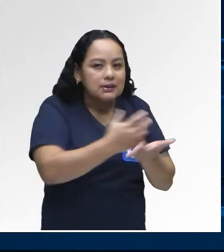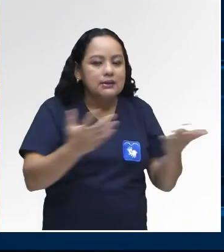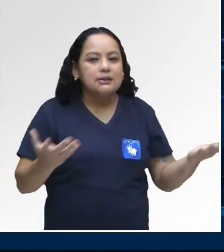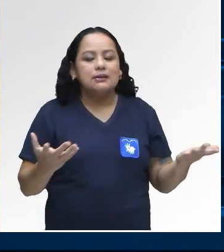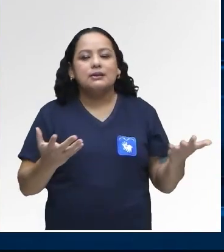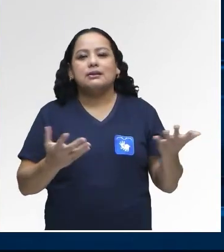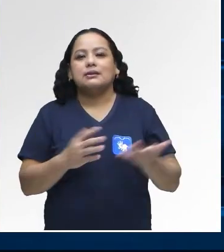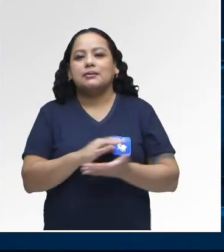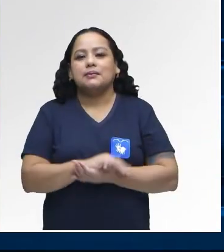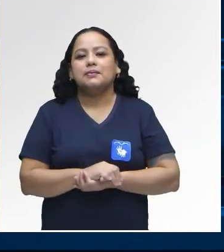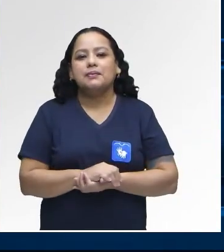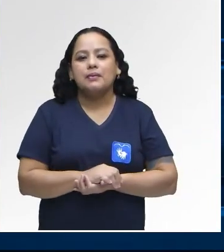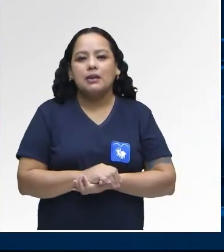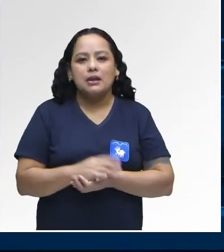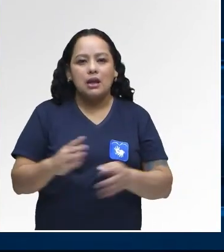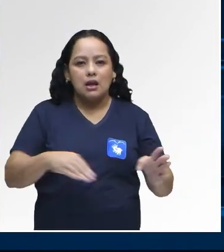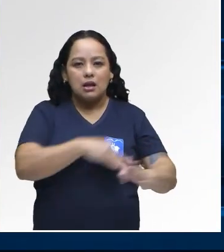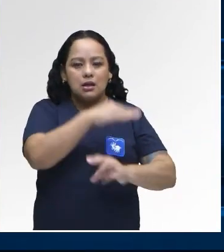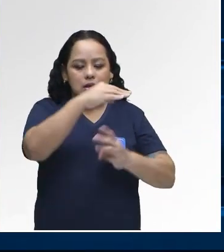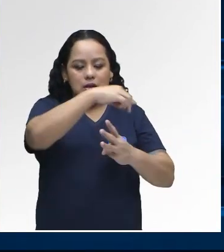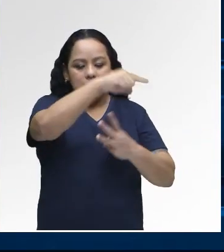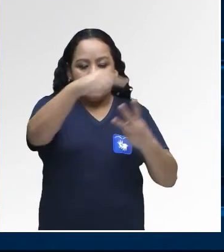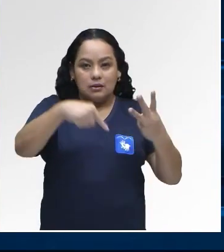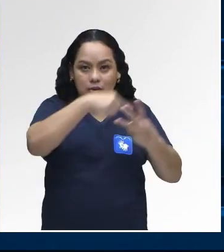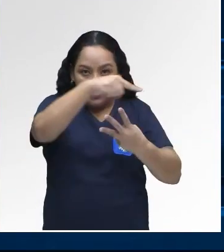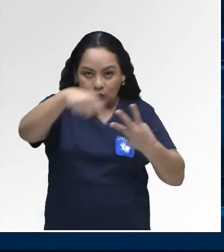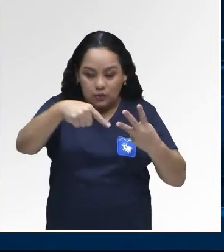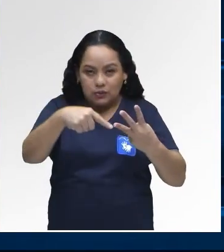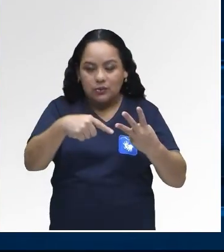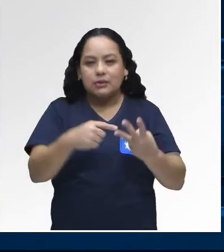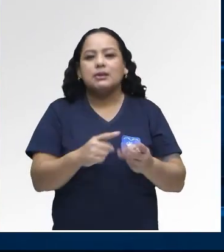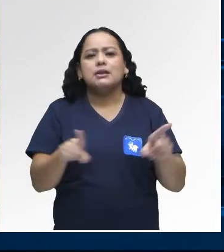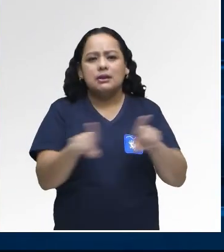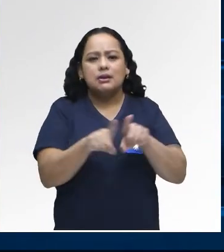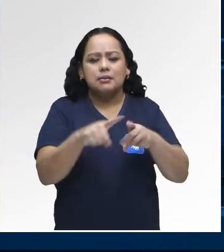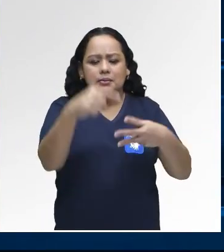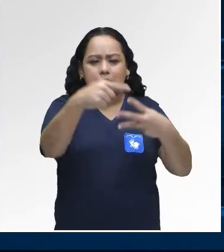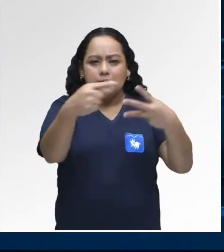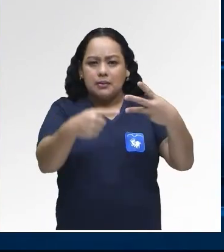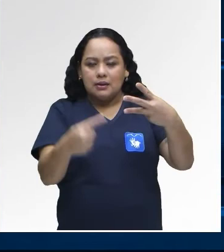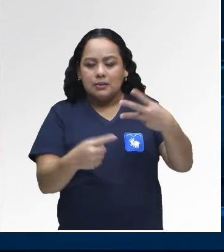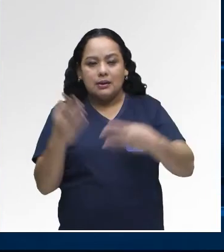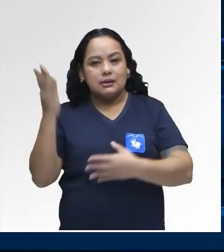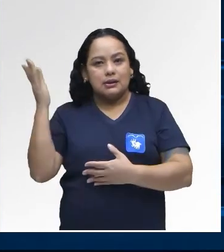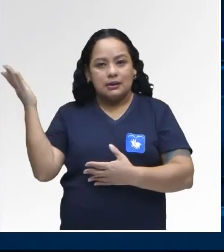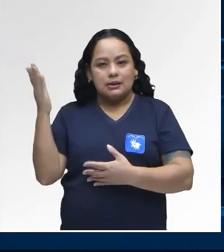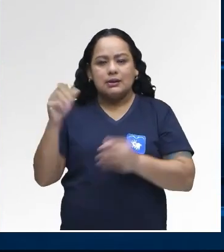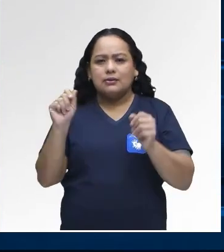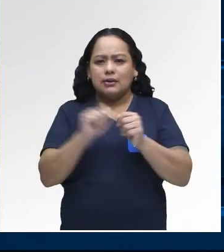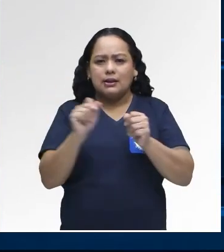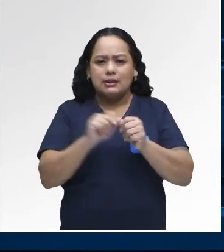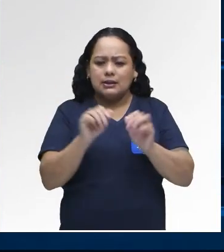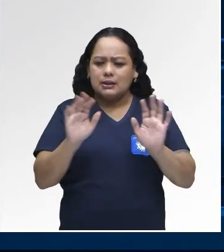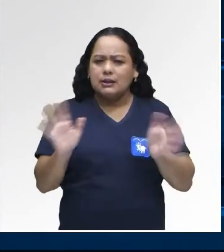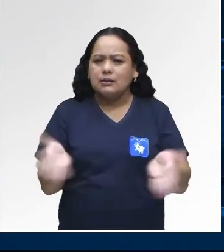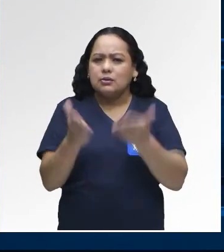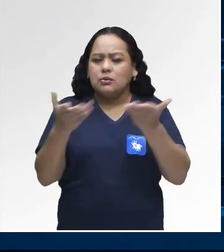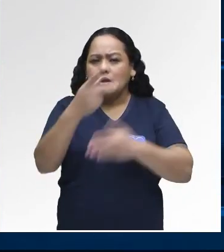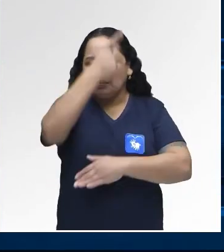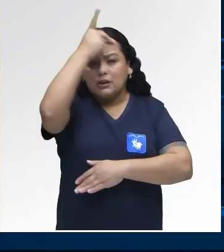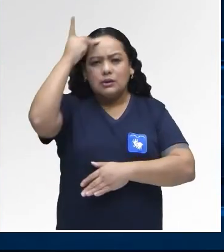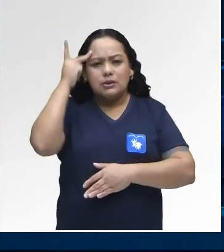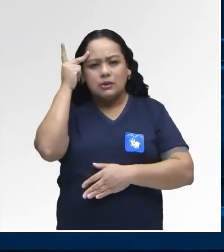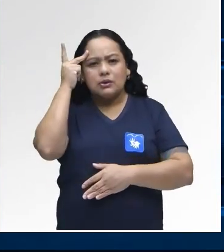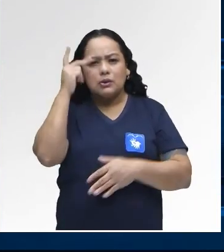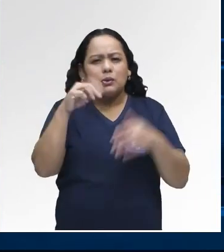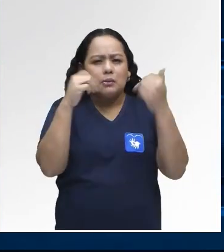assim, todos esses fatores de risco são fatores que podem fazer com que a pessoa se torne dependente